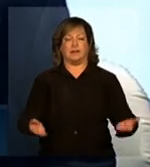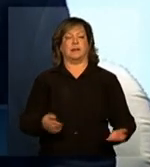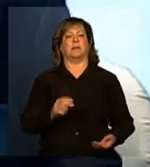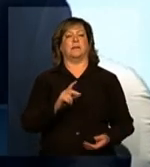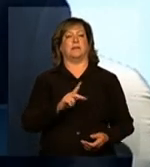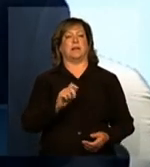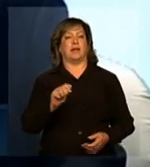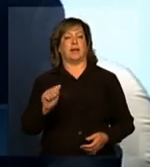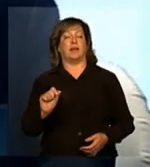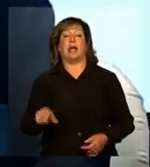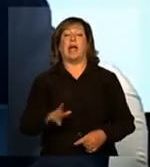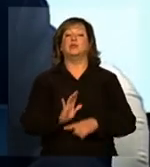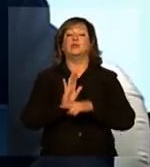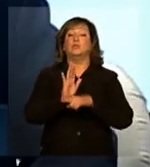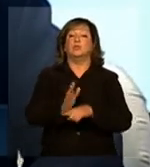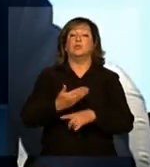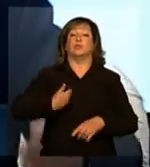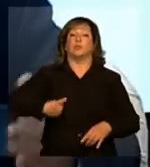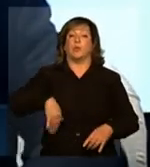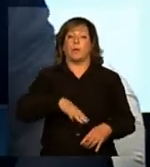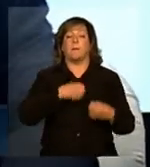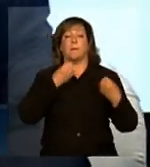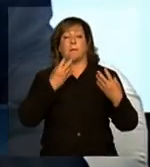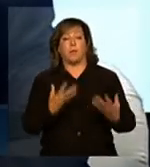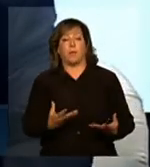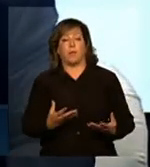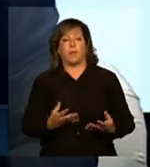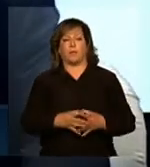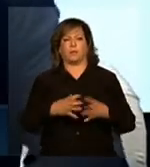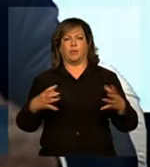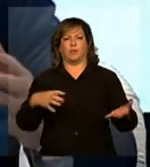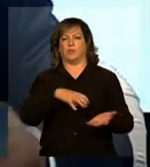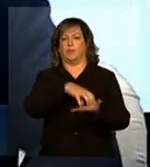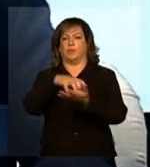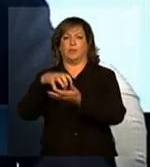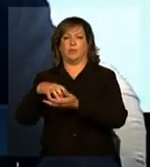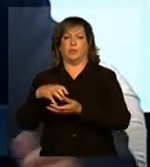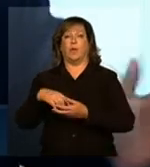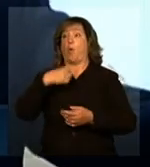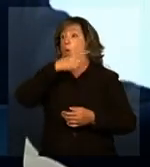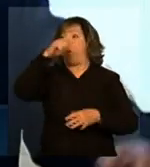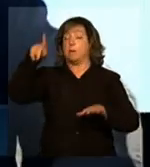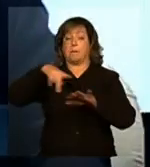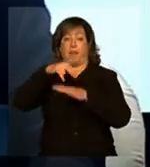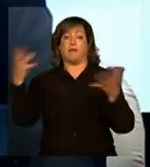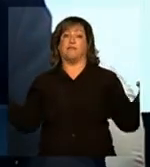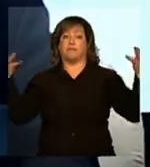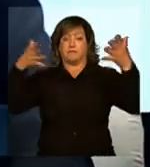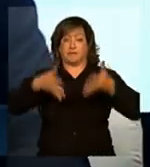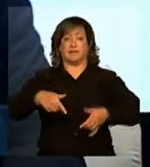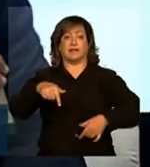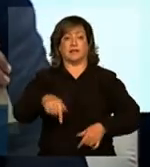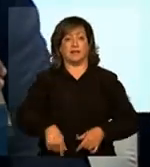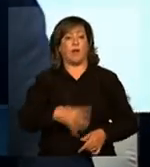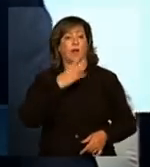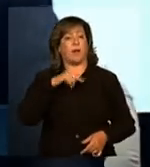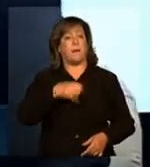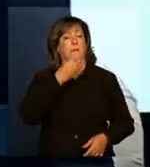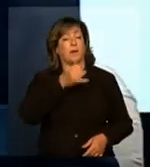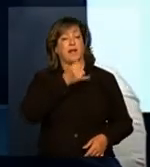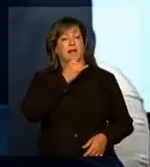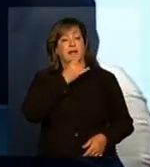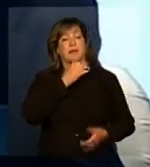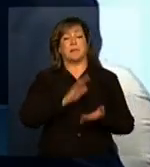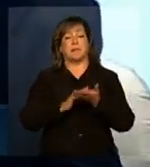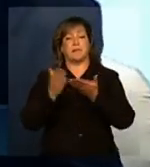porque ajuda para nós com imensas delegações, inclusive internacionais, que vêm para cá e conhecem esse bom exemplo. Parabéns a ti